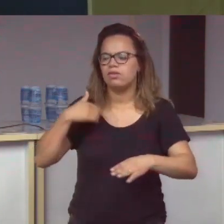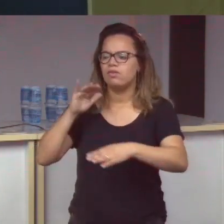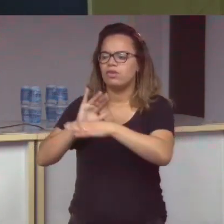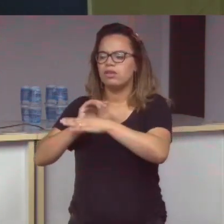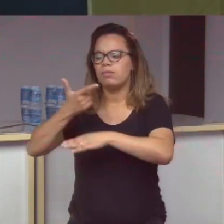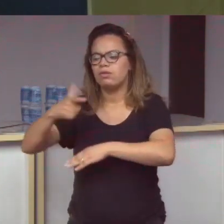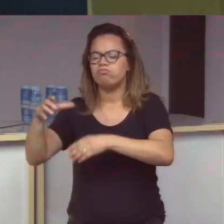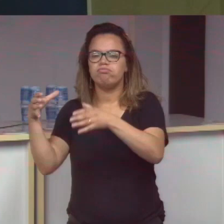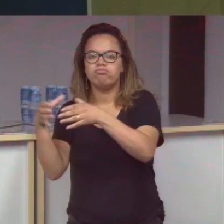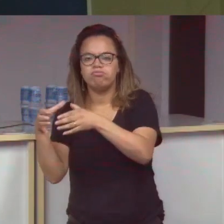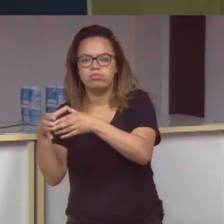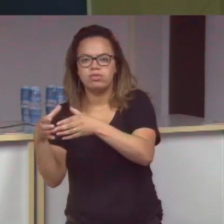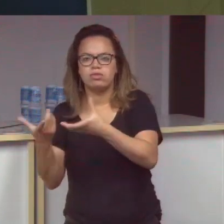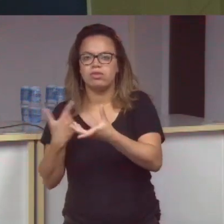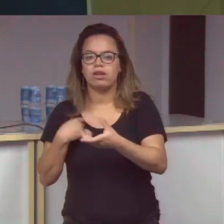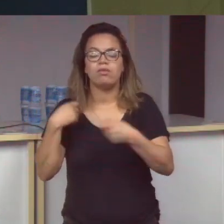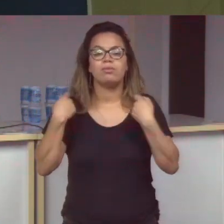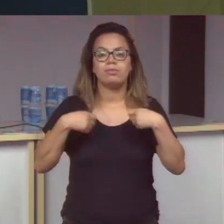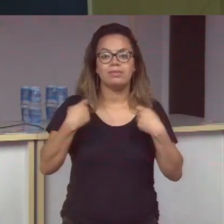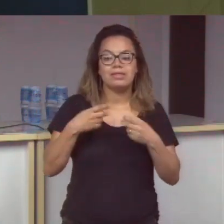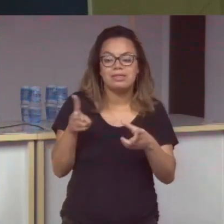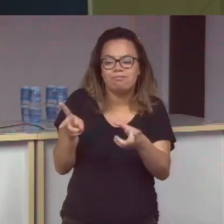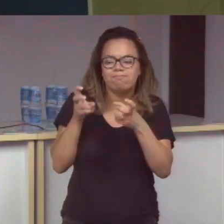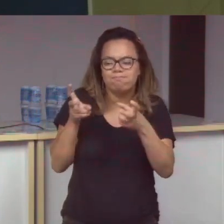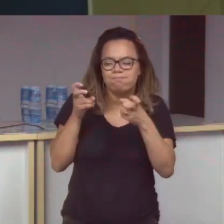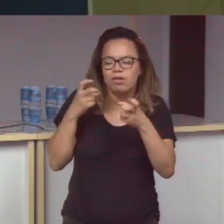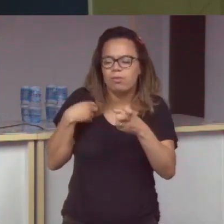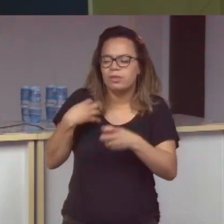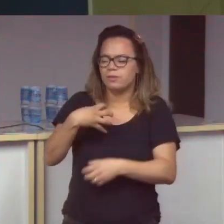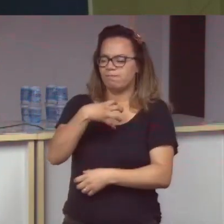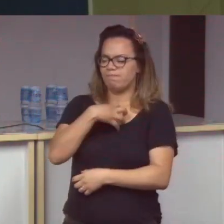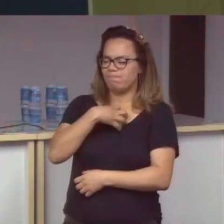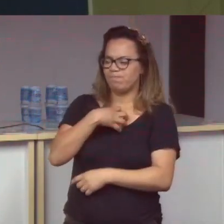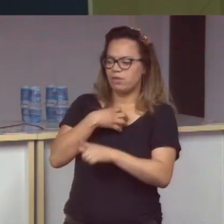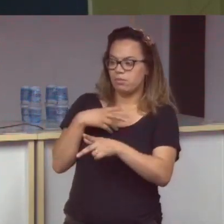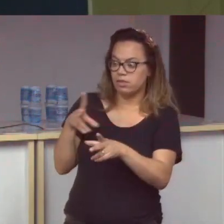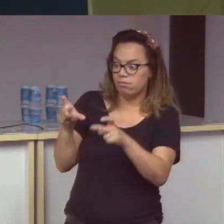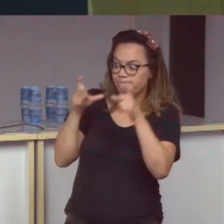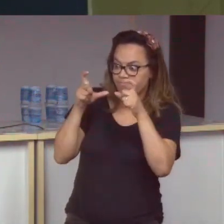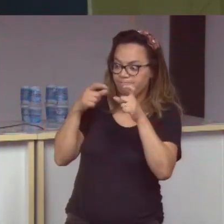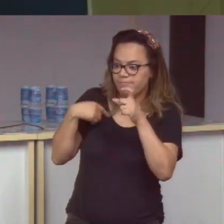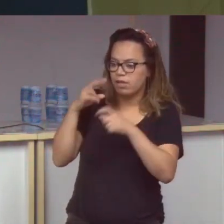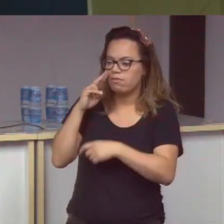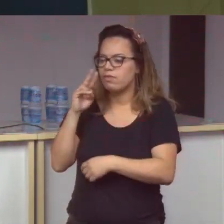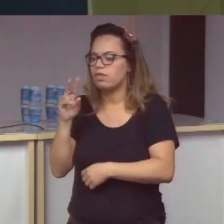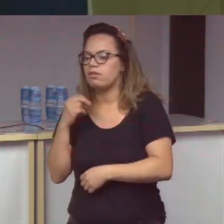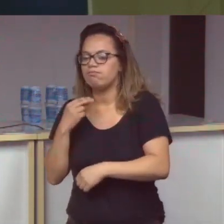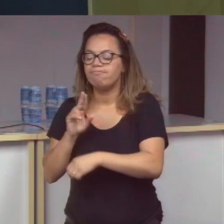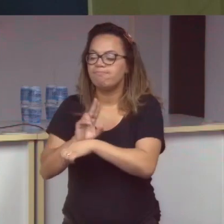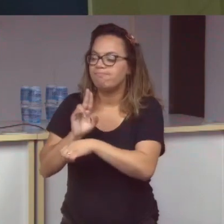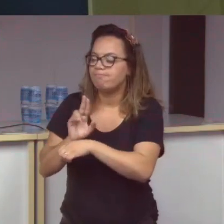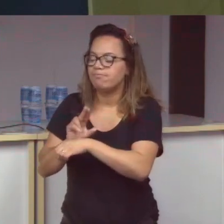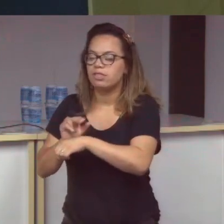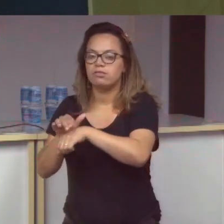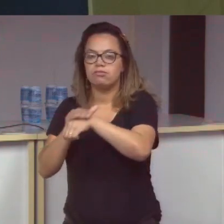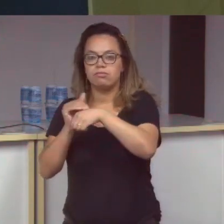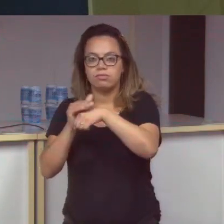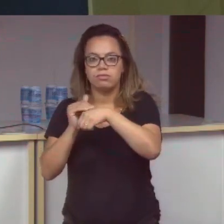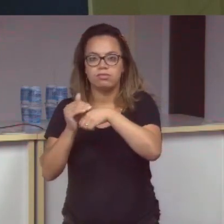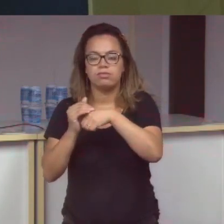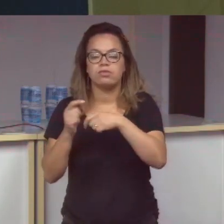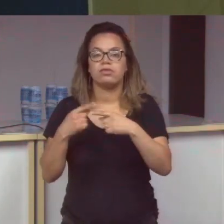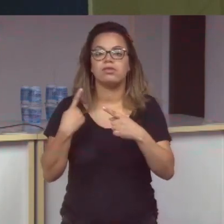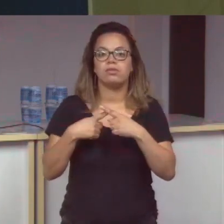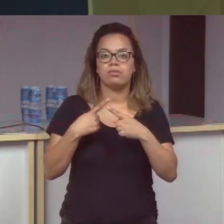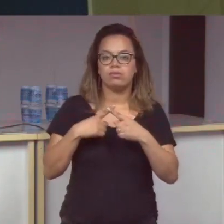outro local, eu vou precisar ser muito sensível, muito ligada àquela realidade, porque o que eu